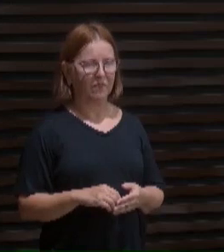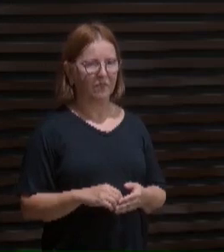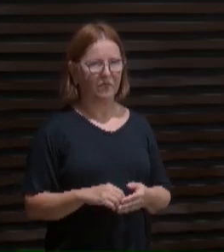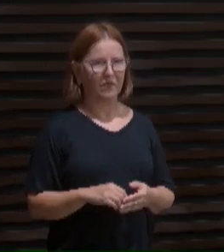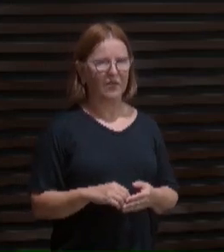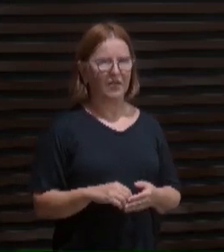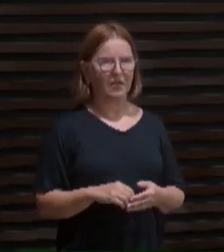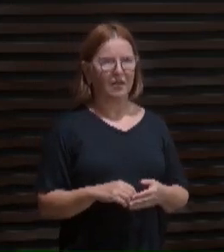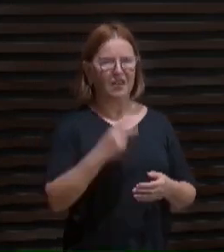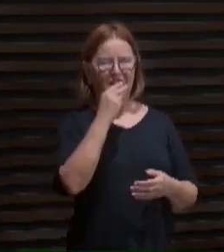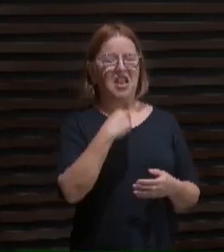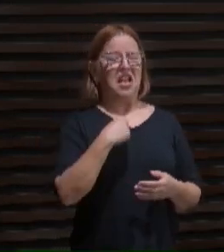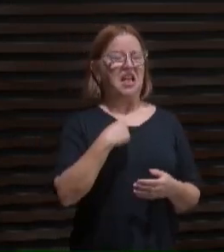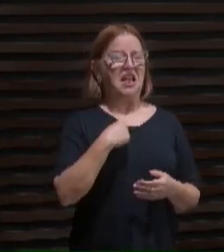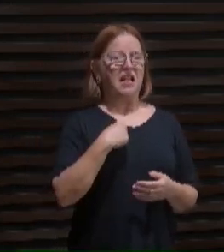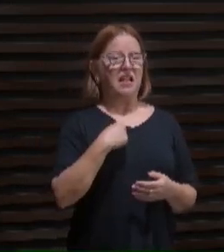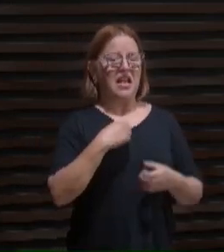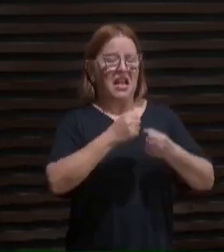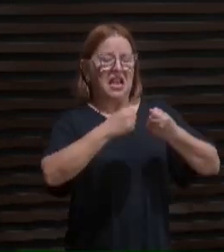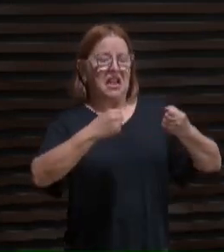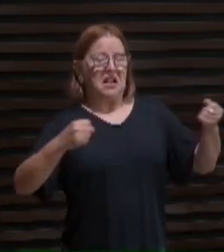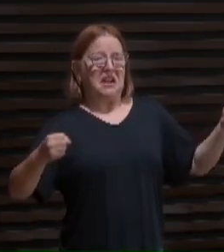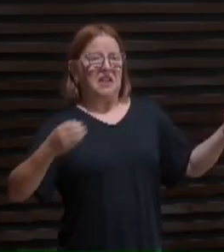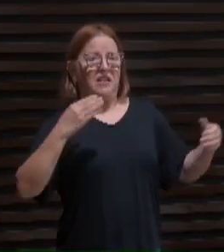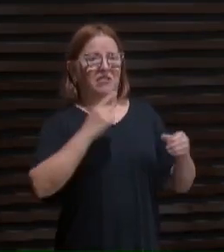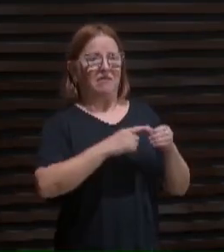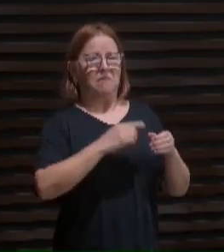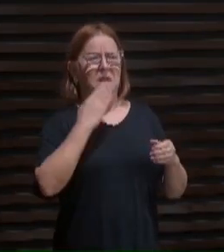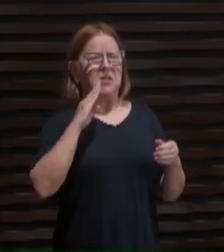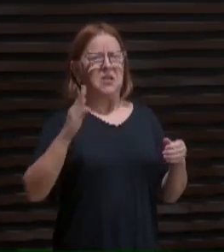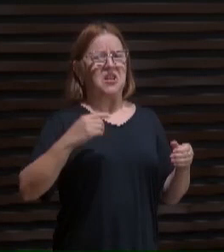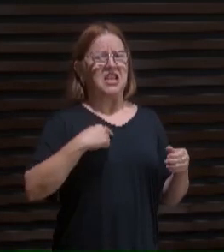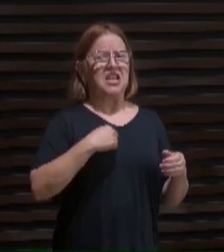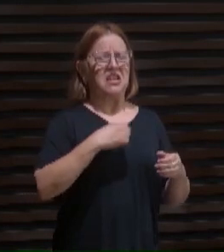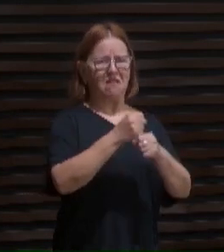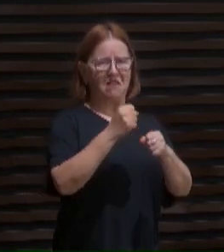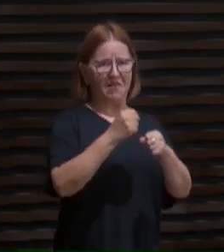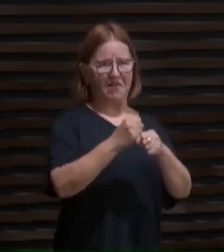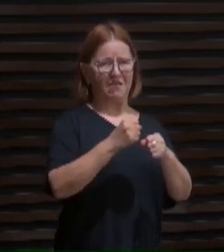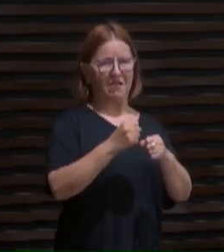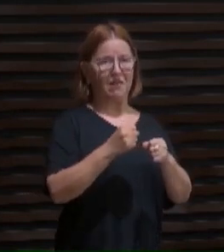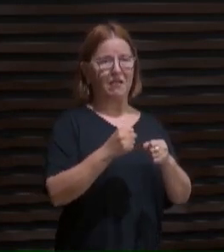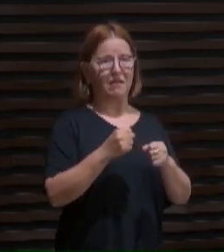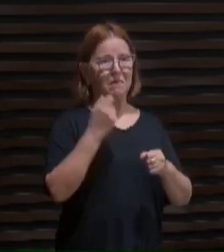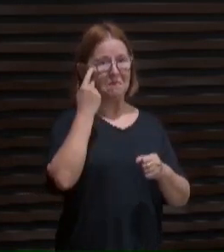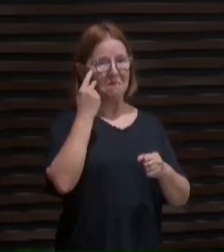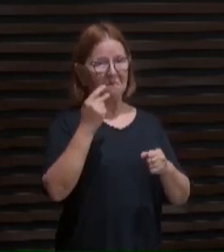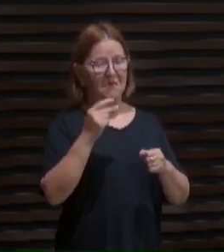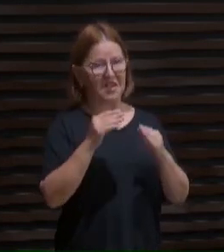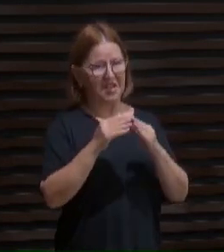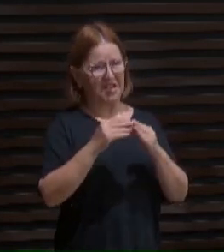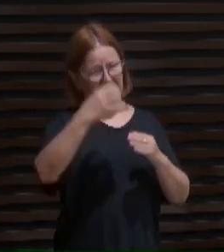esta grande Babilônia que eu edifiquei para a casa real com o meu grandioso poder e para a glória da